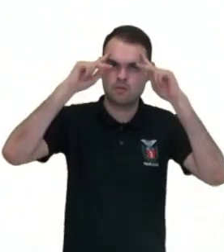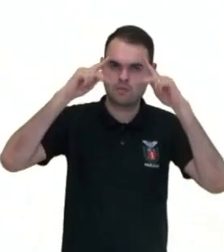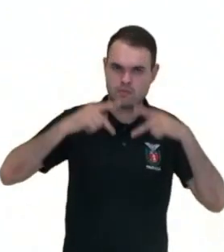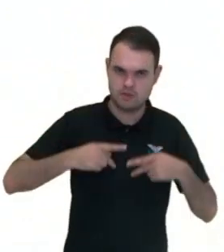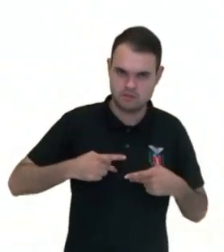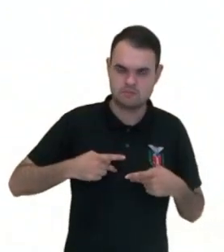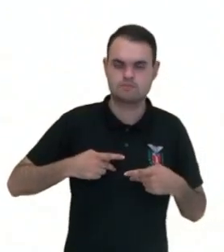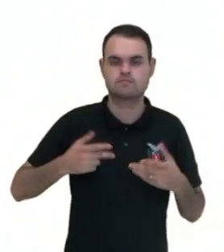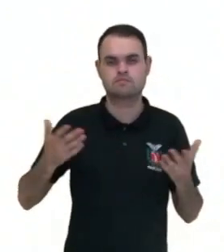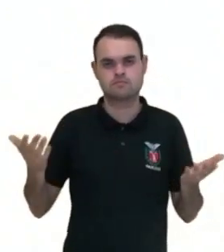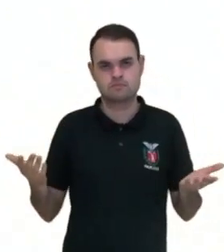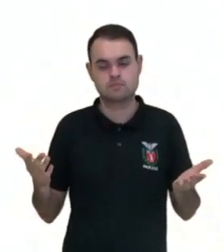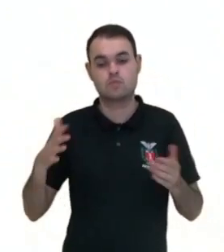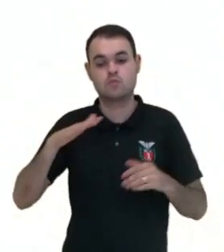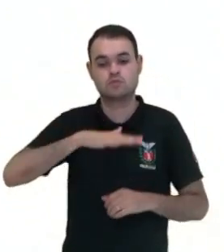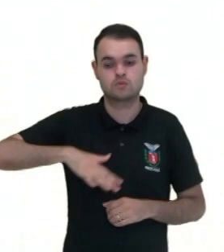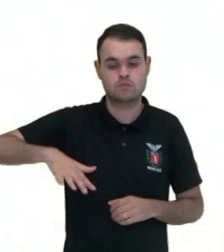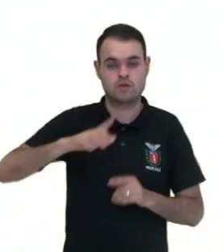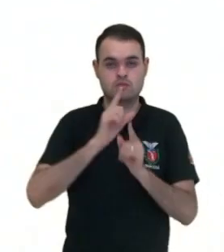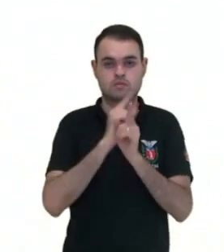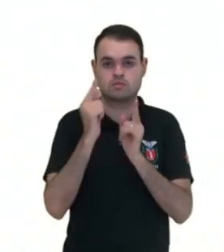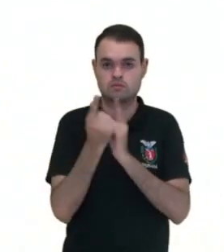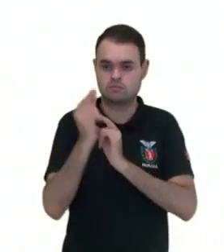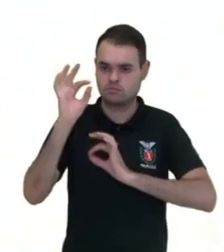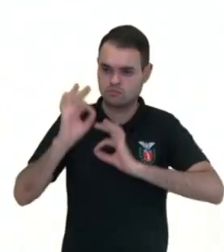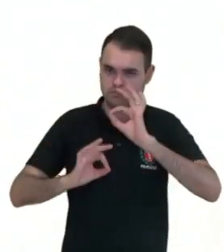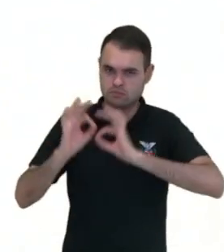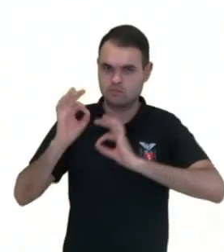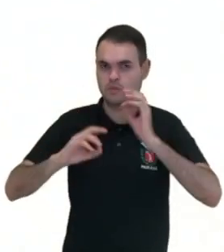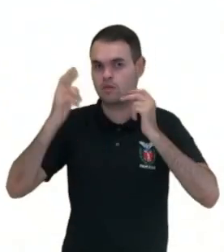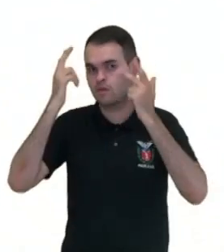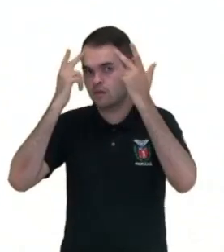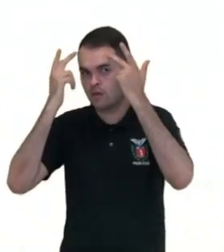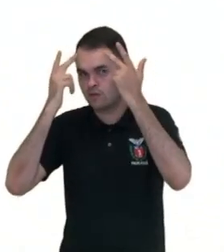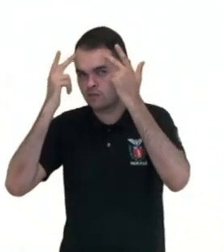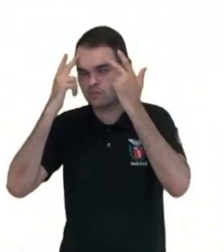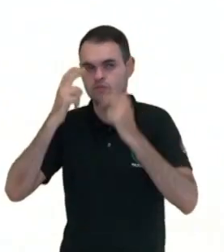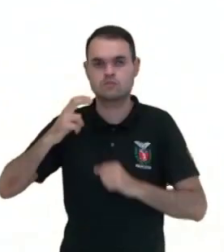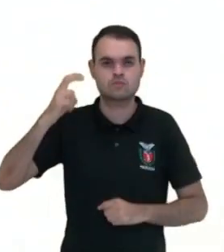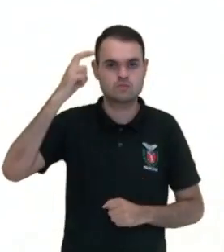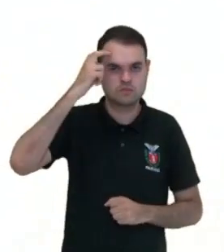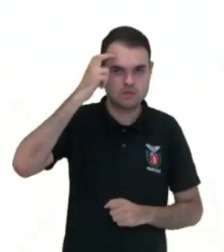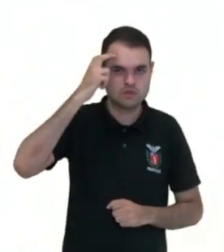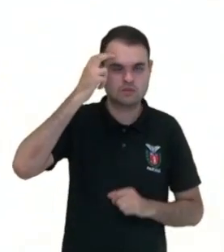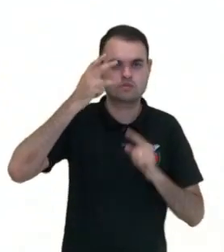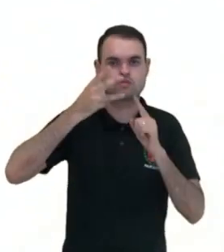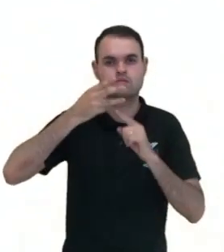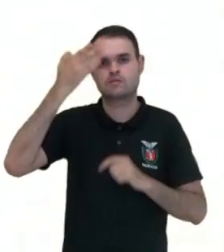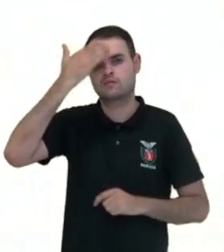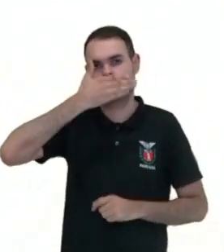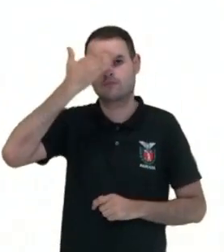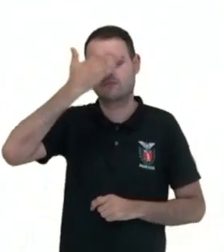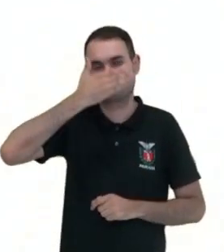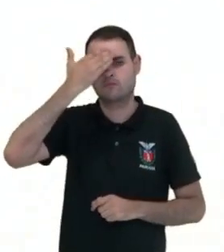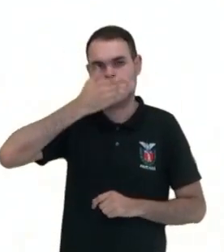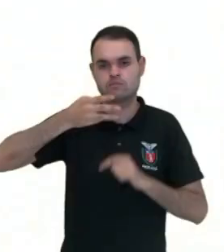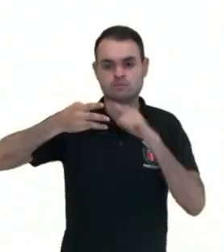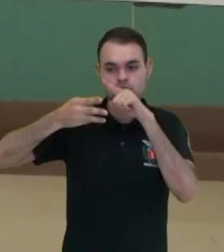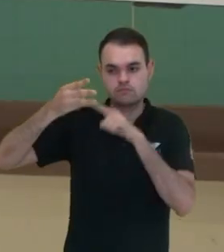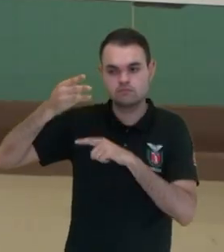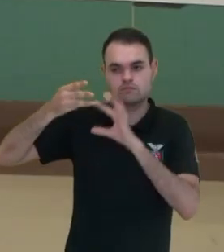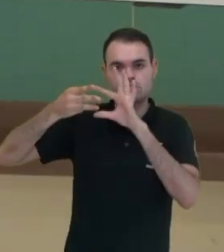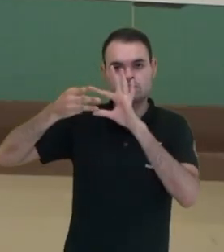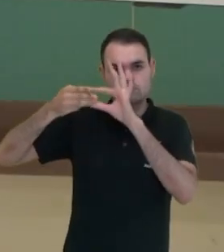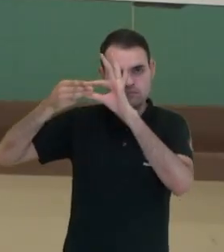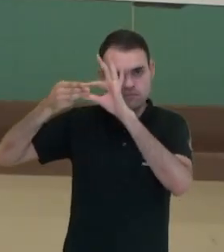E aí o espaço geográfico é organizado em elementos naturais, culturais e invisíveis. É formado por